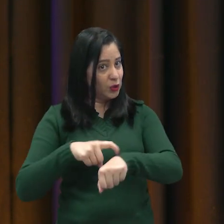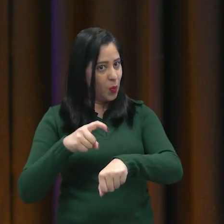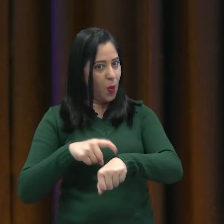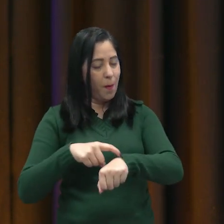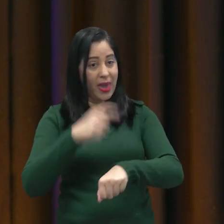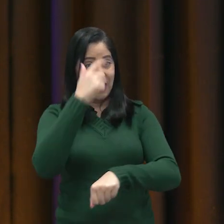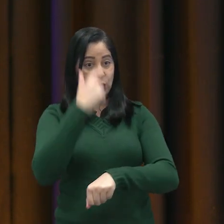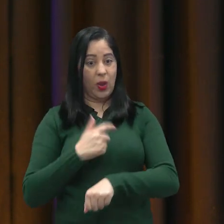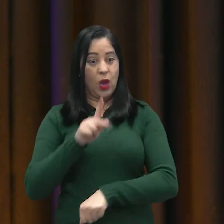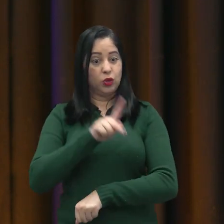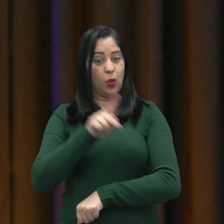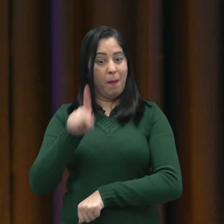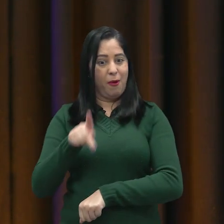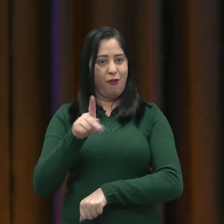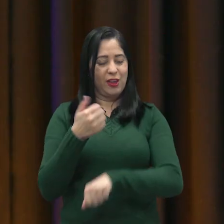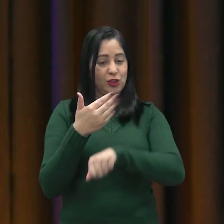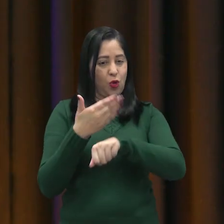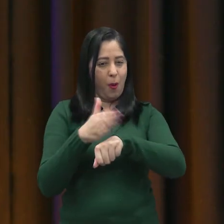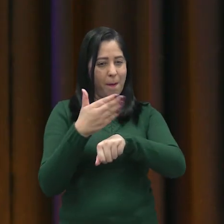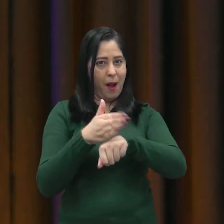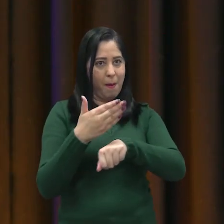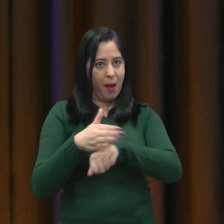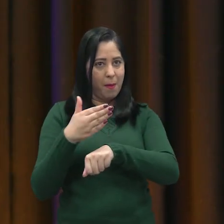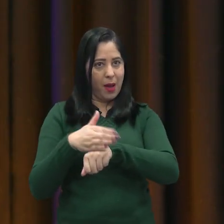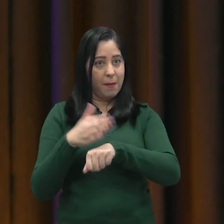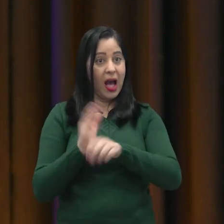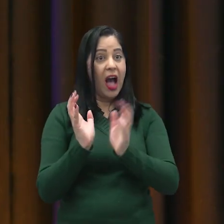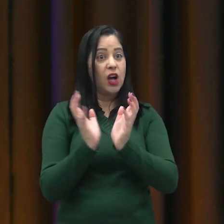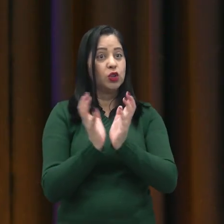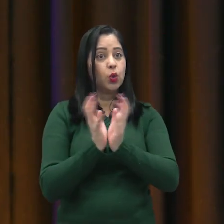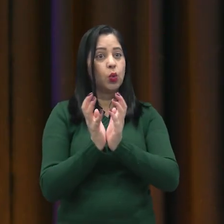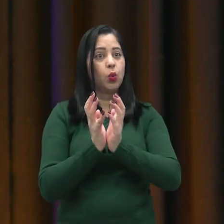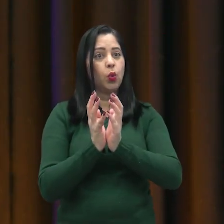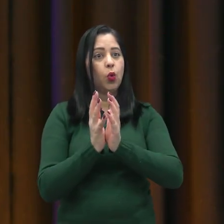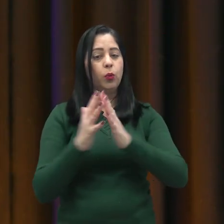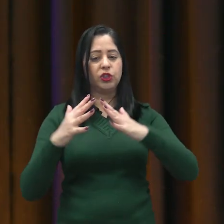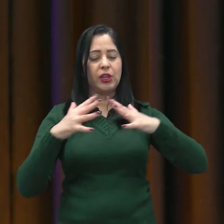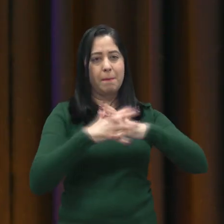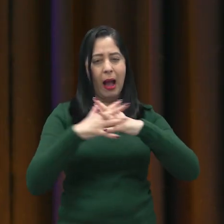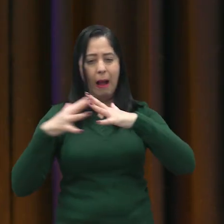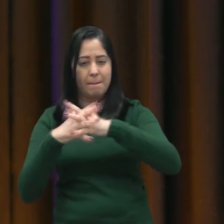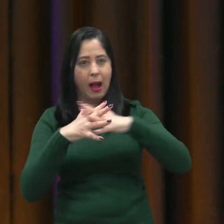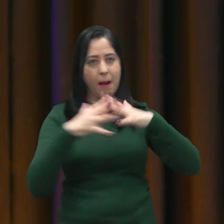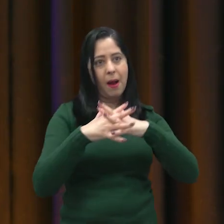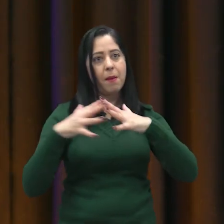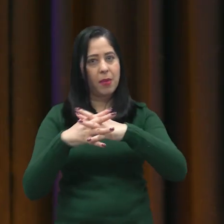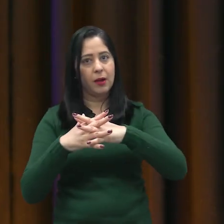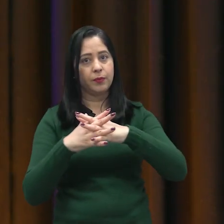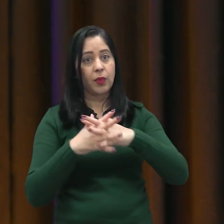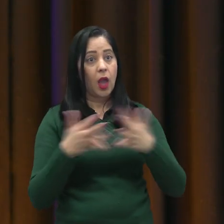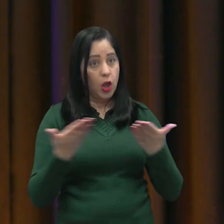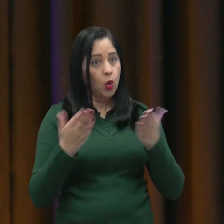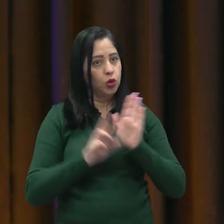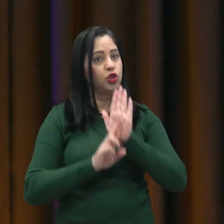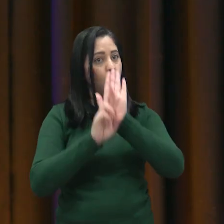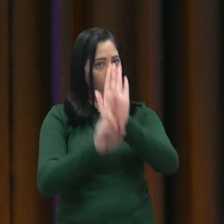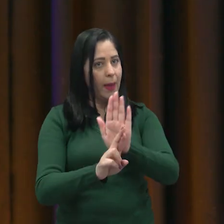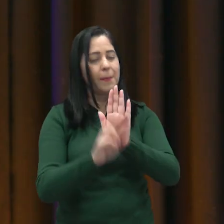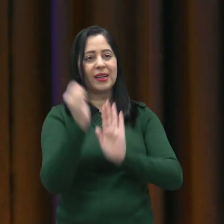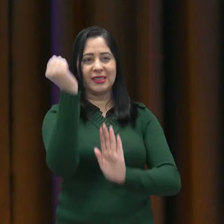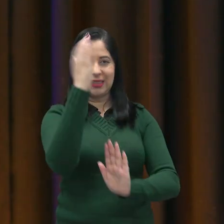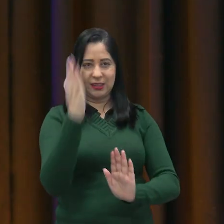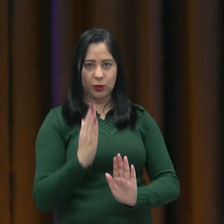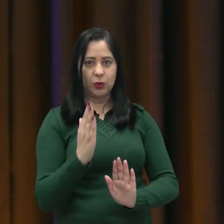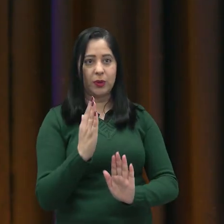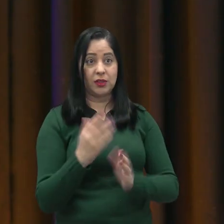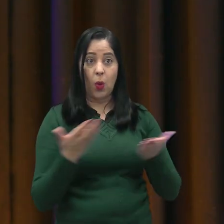da equipe de São José, do estilo greco-romano e também represento agora a seleção brasileira como treinador, né?